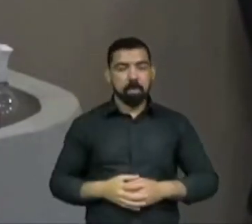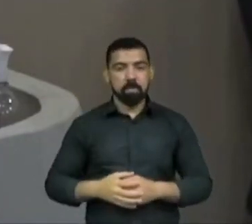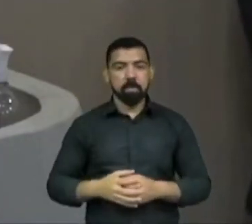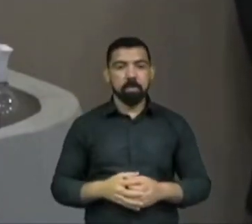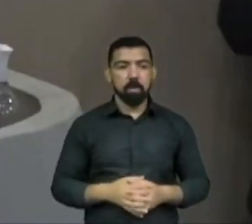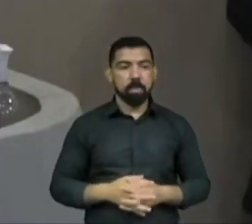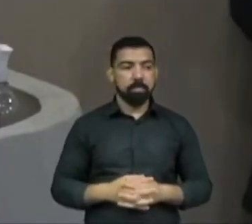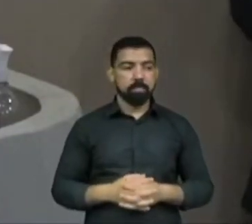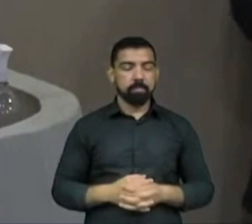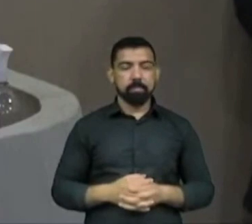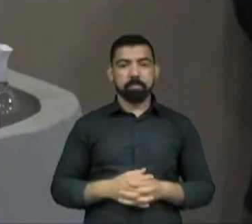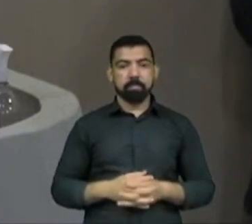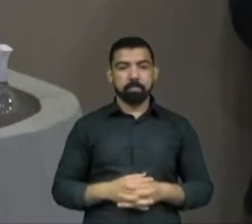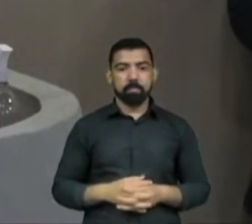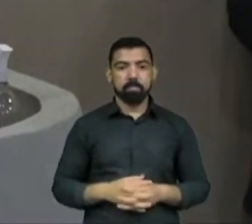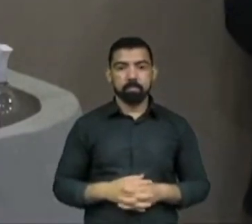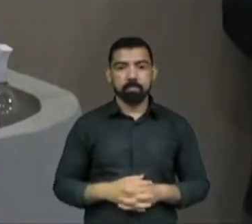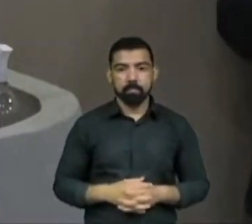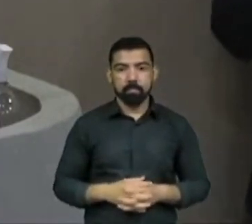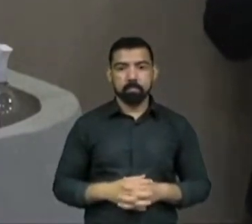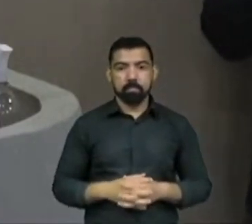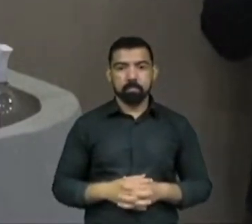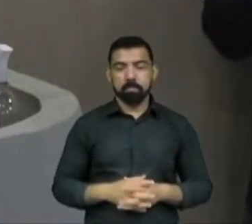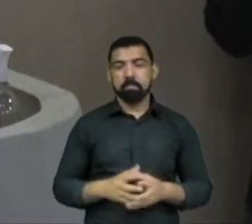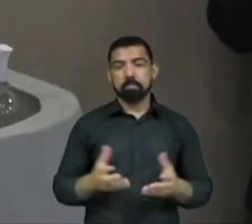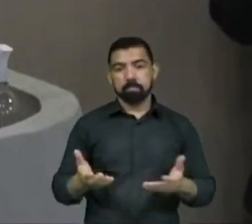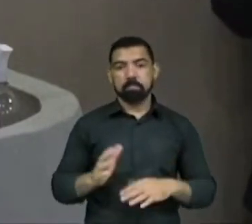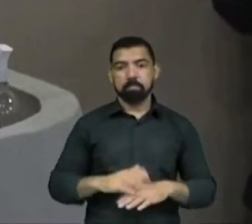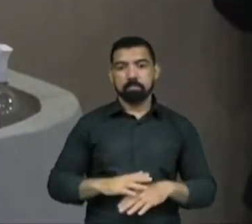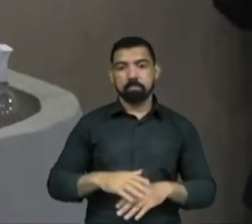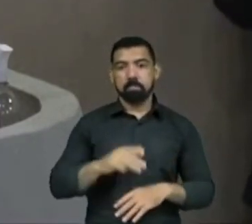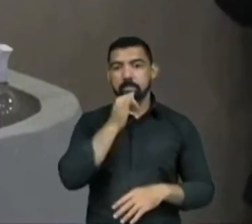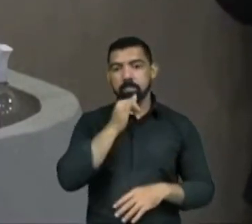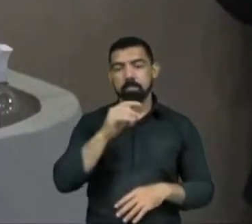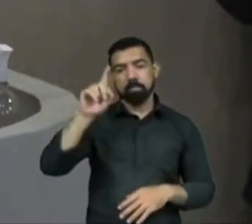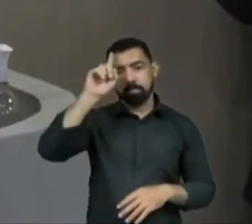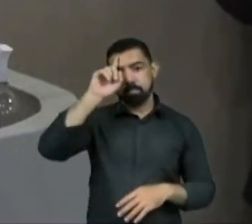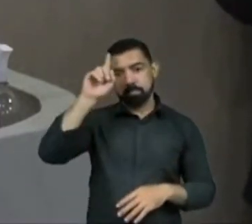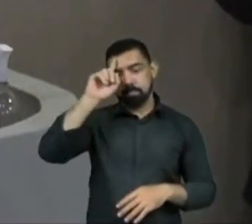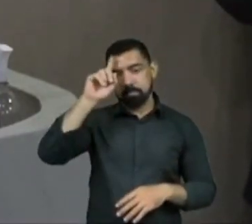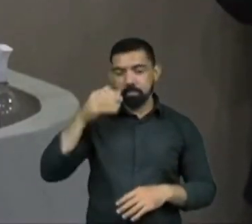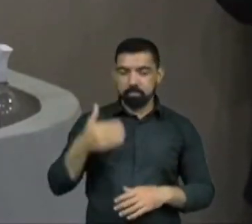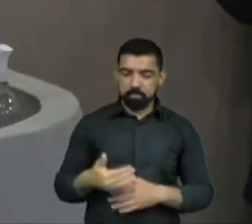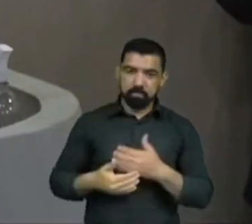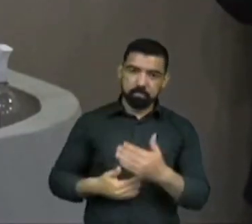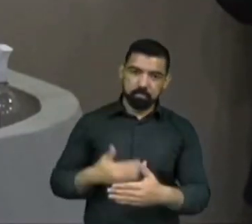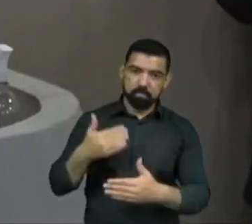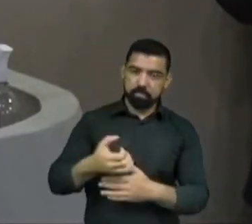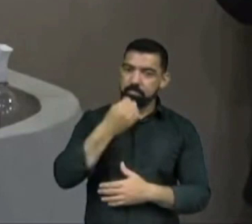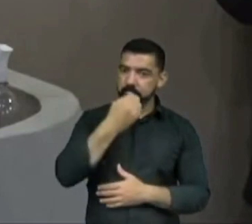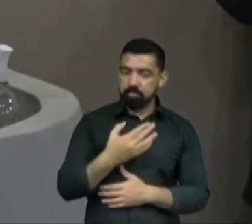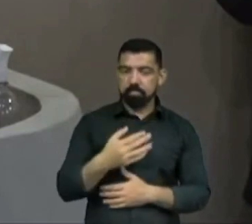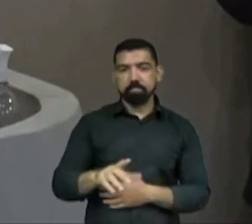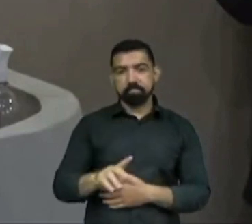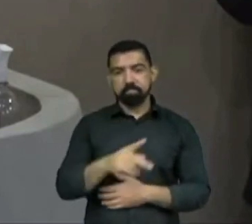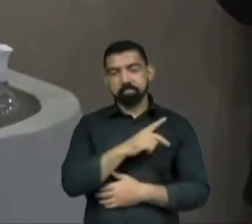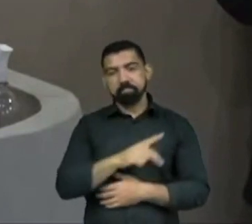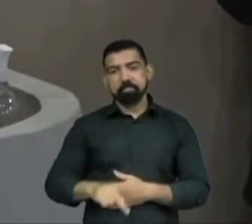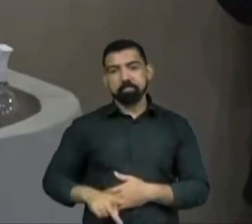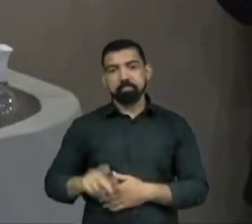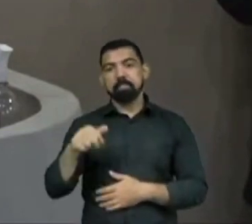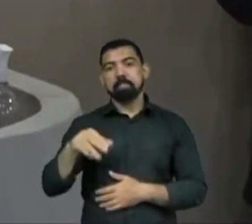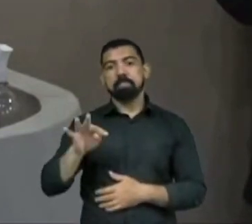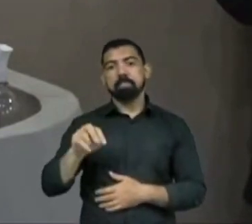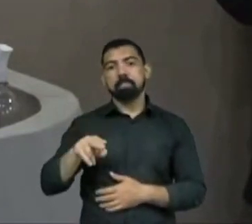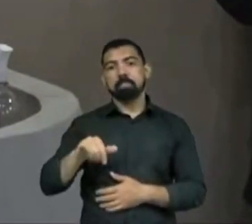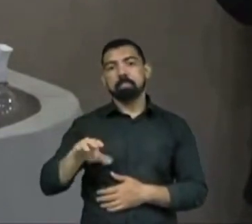diz um adágio popular, nada como um dia atrás do outro, presidente Antônio Henrique.